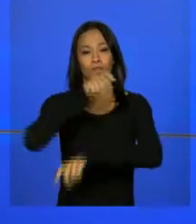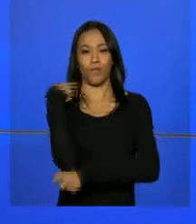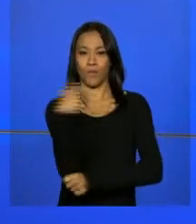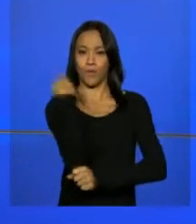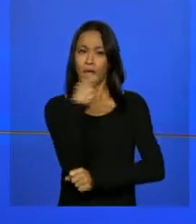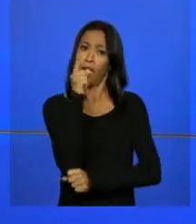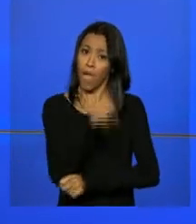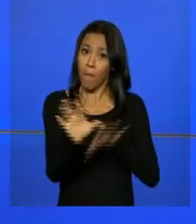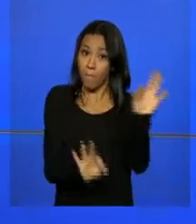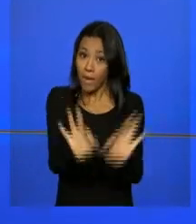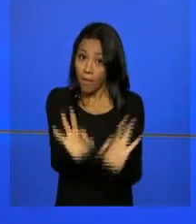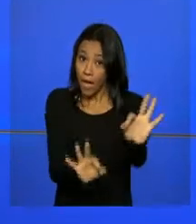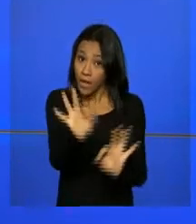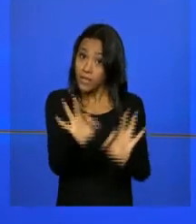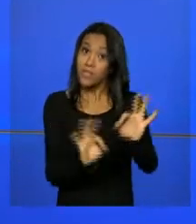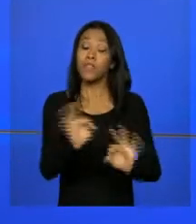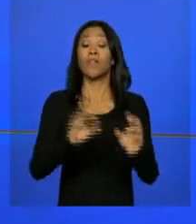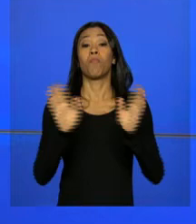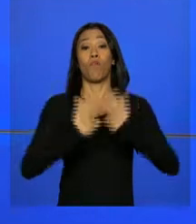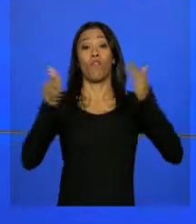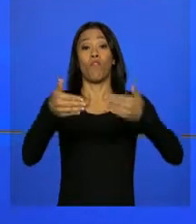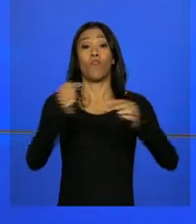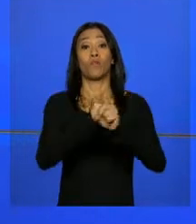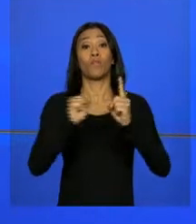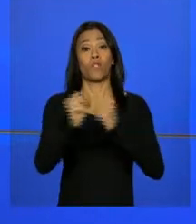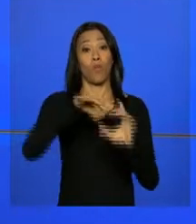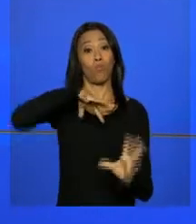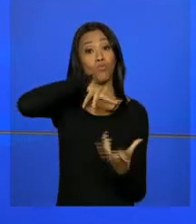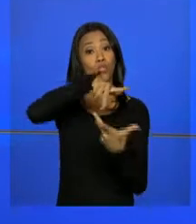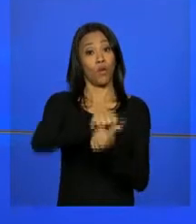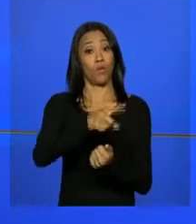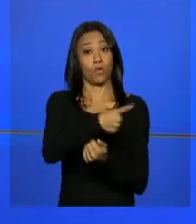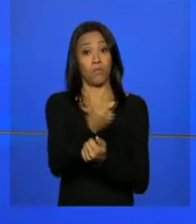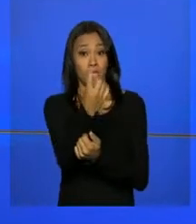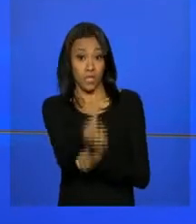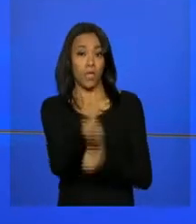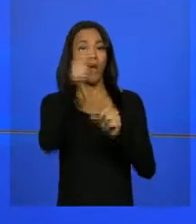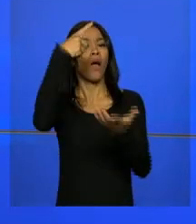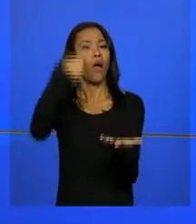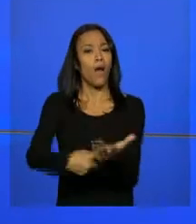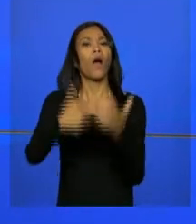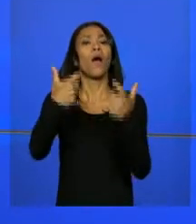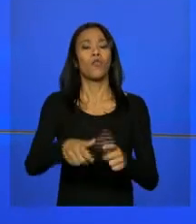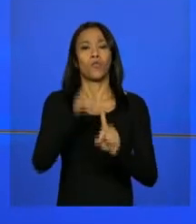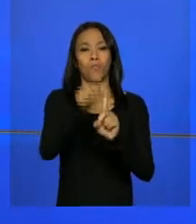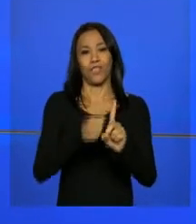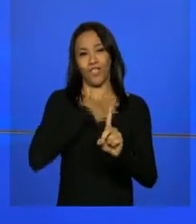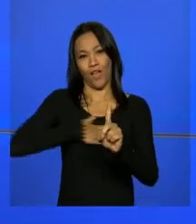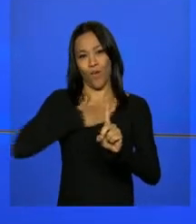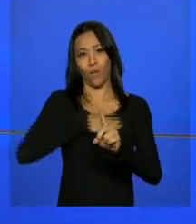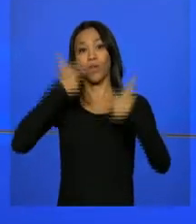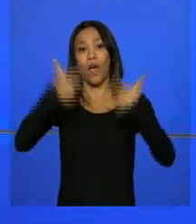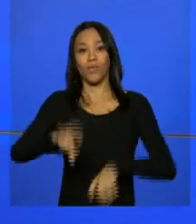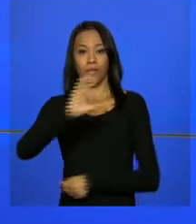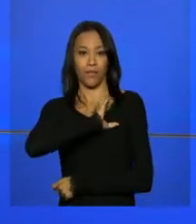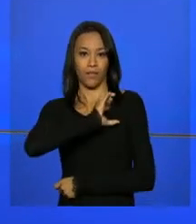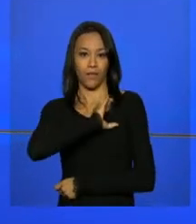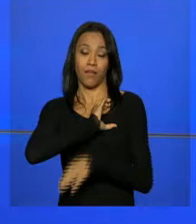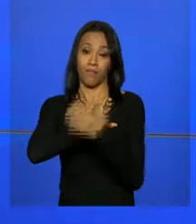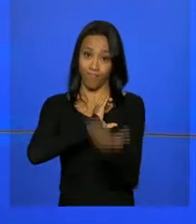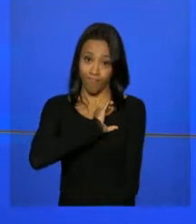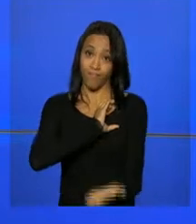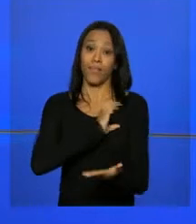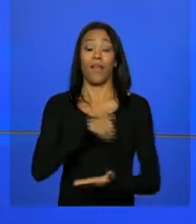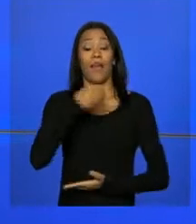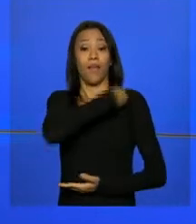uma preparação para o Fórum Social Mundial 2016 marcado para agosto em Montreal no Canadá a ministra Teresa